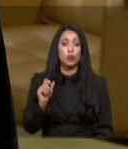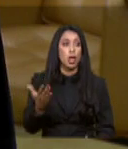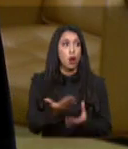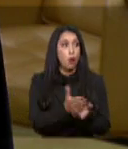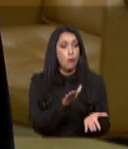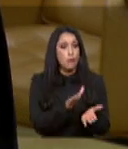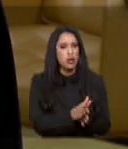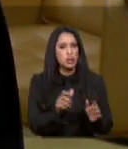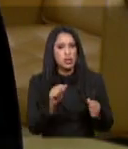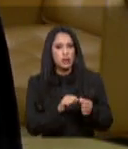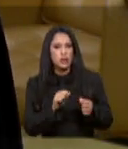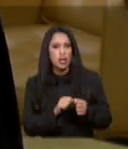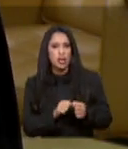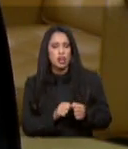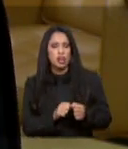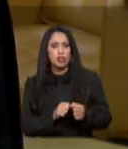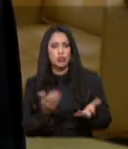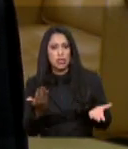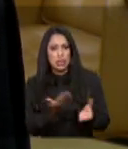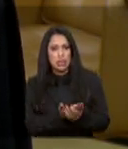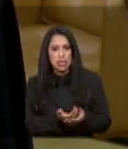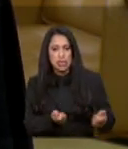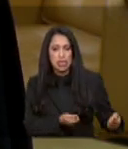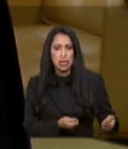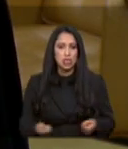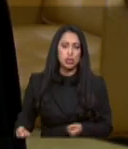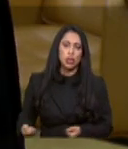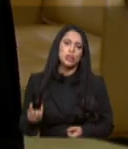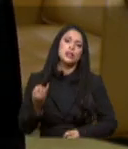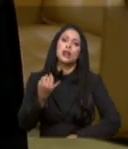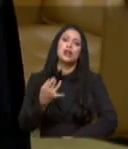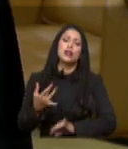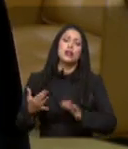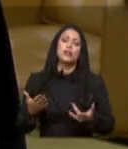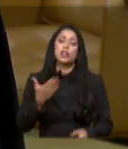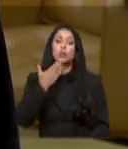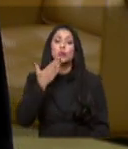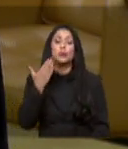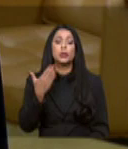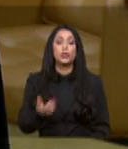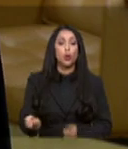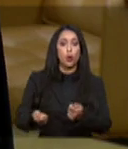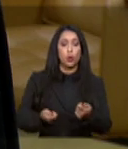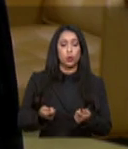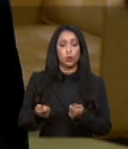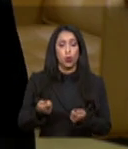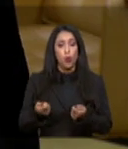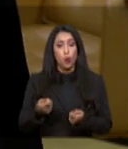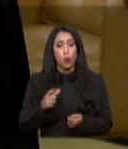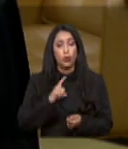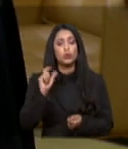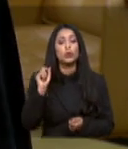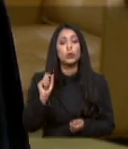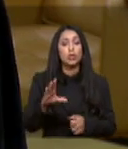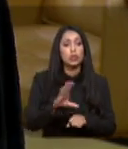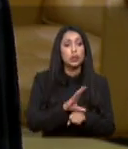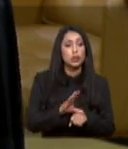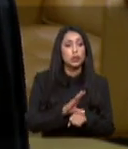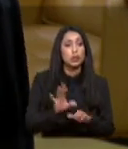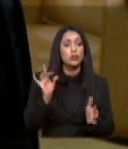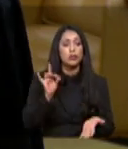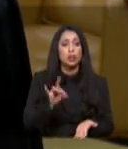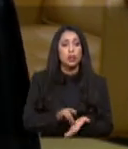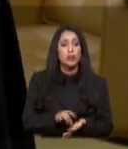processual formulado nessas ações, excelências, trazendo em muitas das pretensões um pleito de controle de constitucionalidade fático,